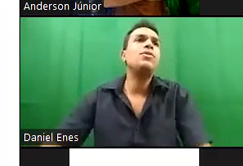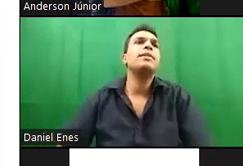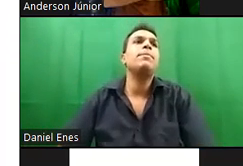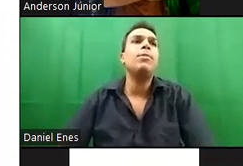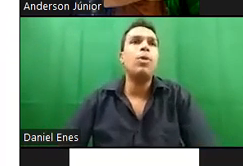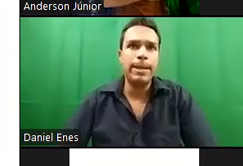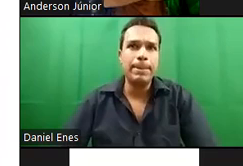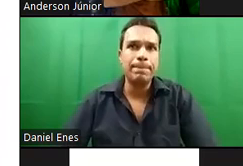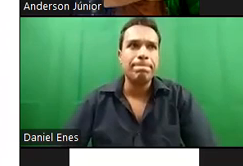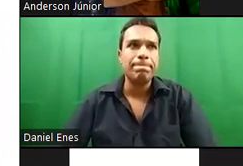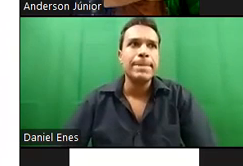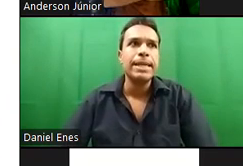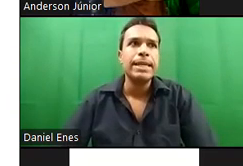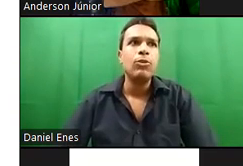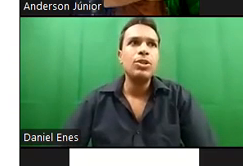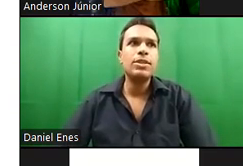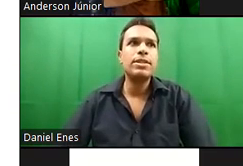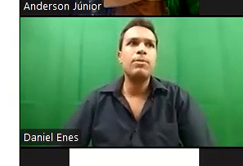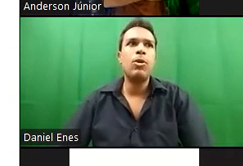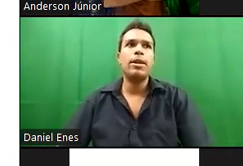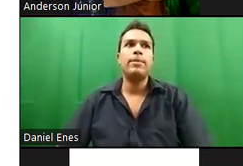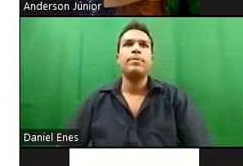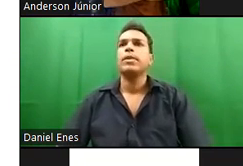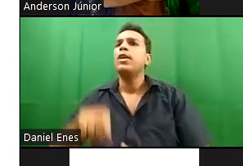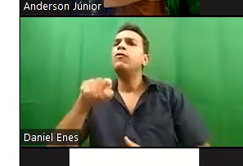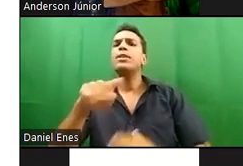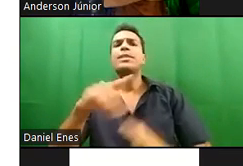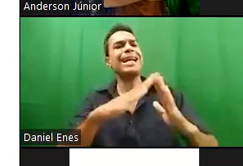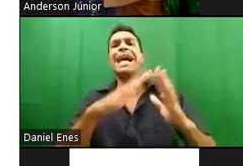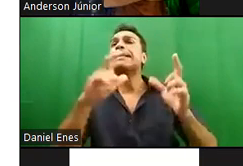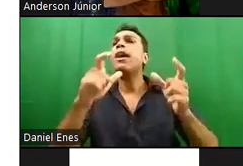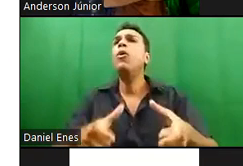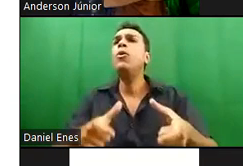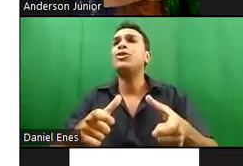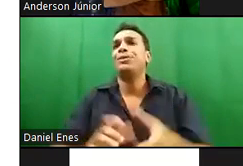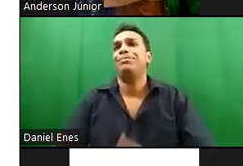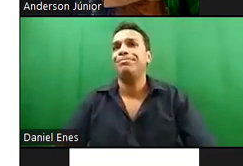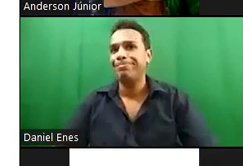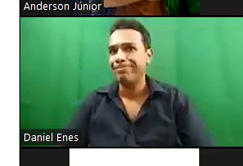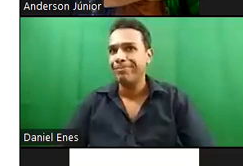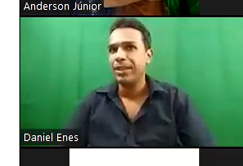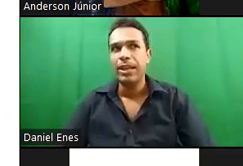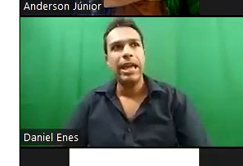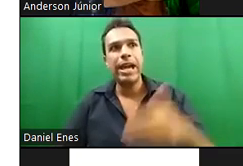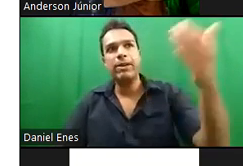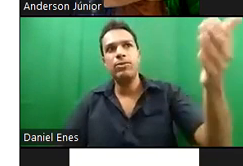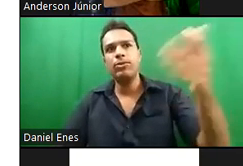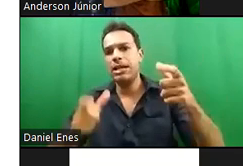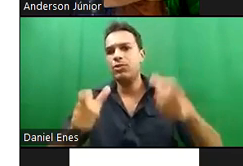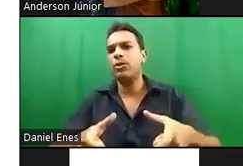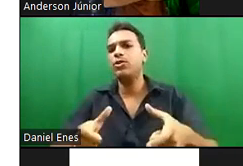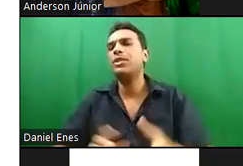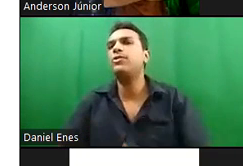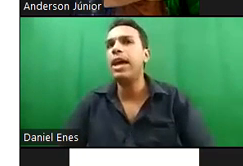onde você mora? Onde você mora? Você casa? Onde? No